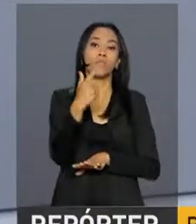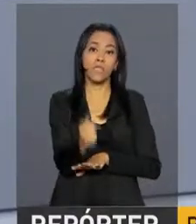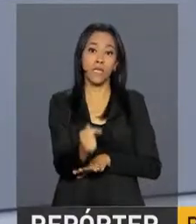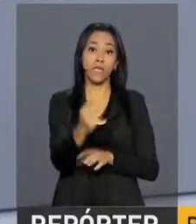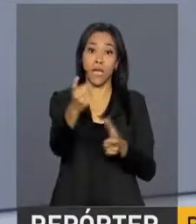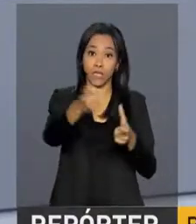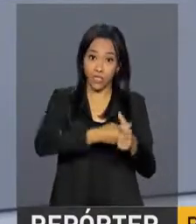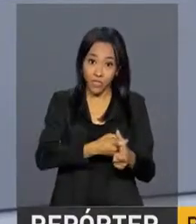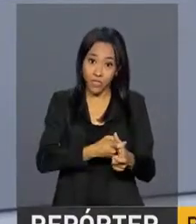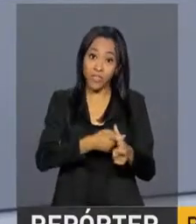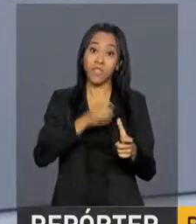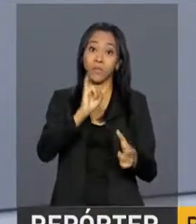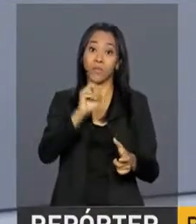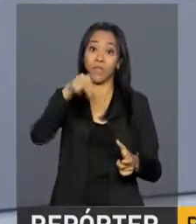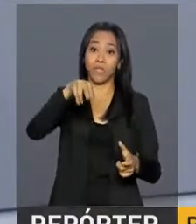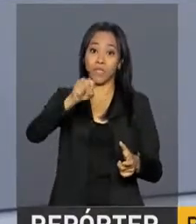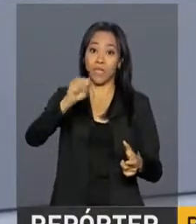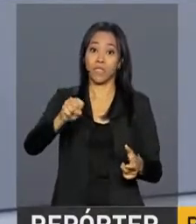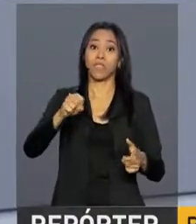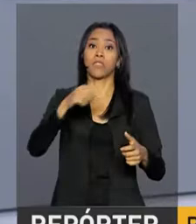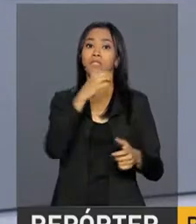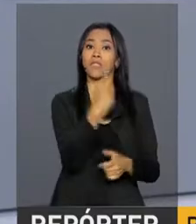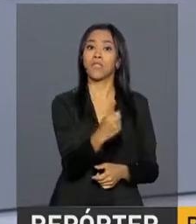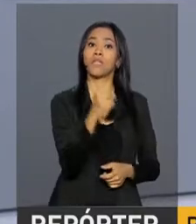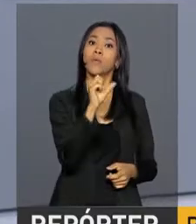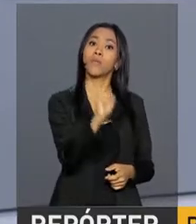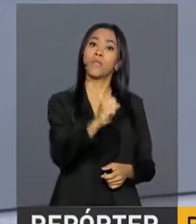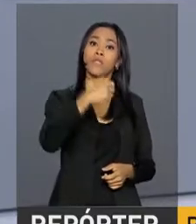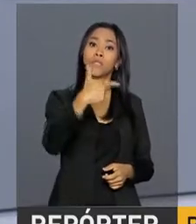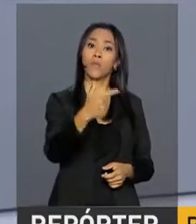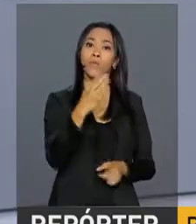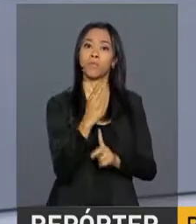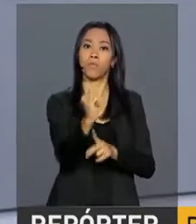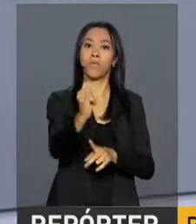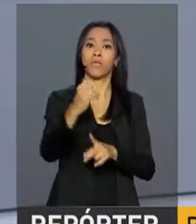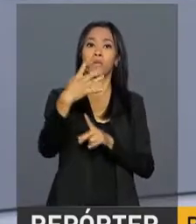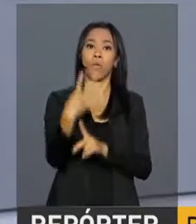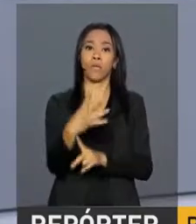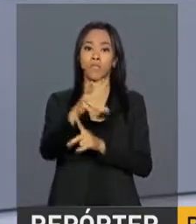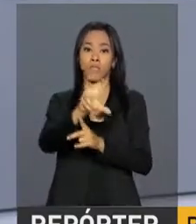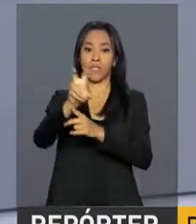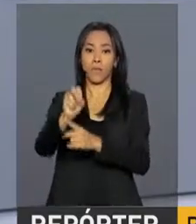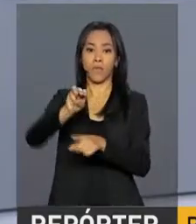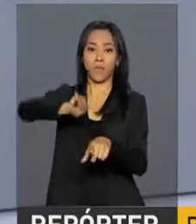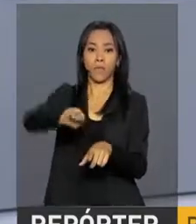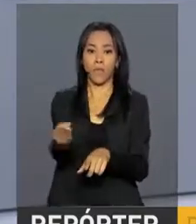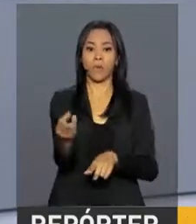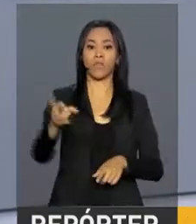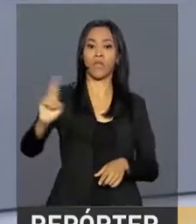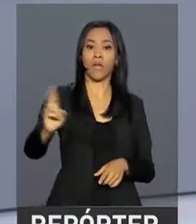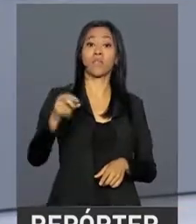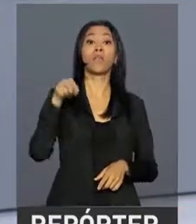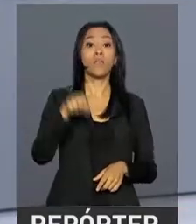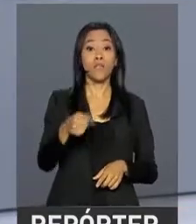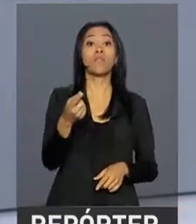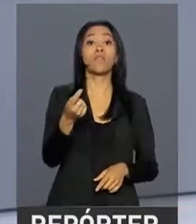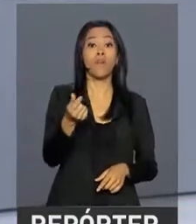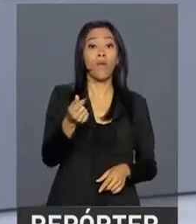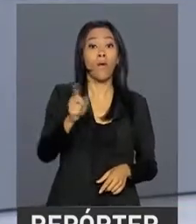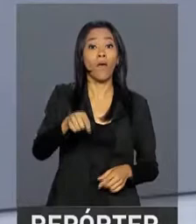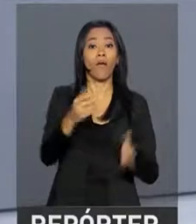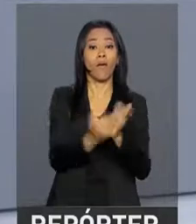rombo da previdência chegou a 182 bilhões 450 milhões de reais esse valor representa um aumento